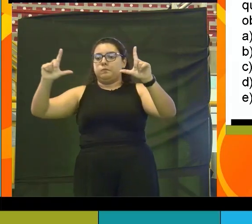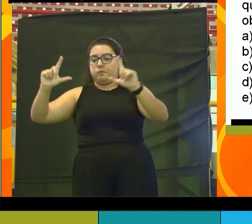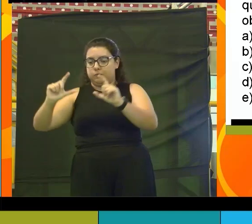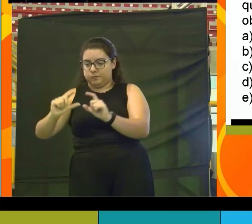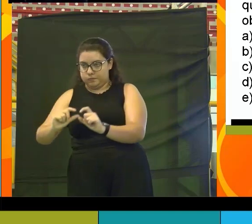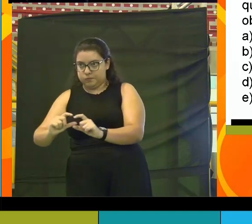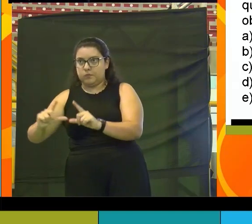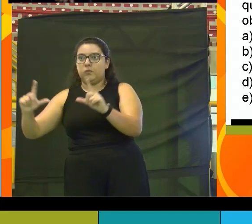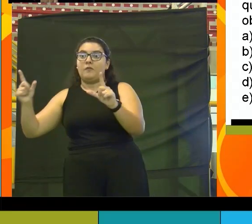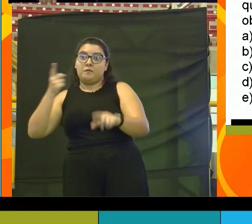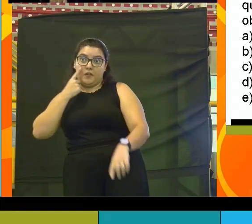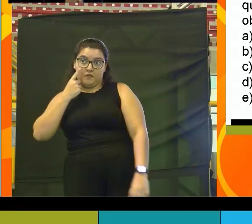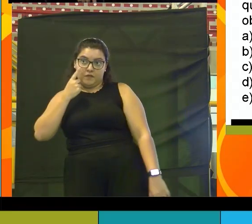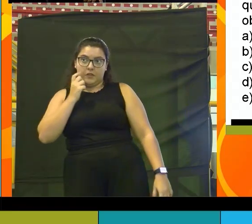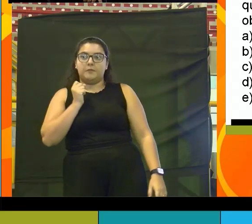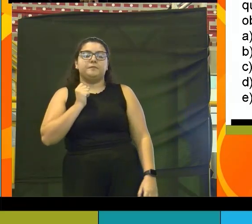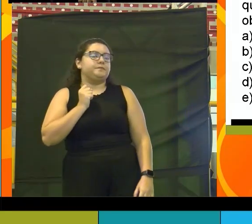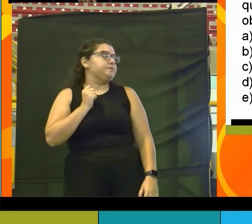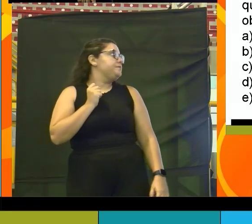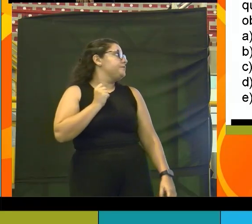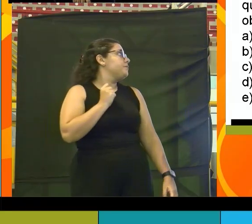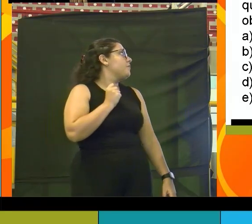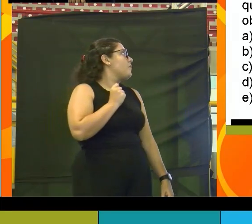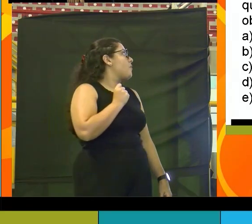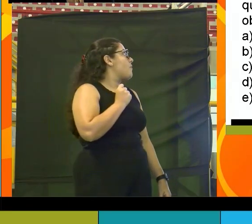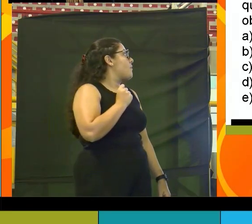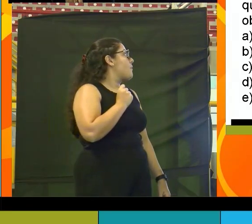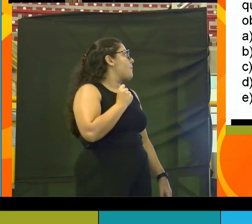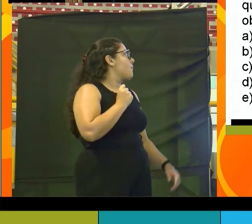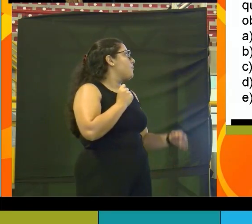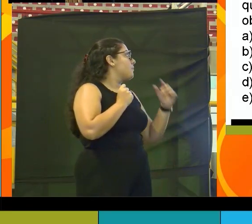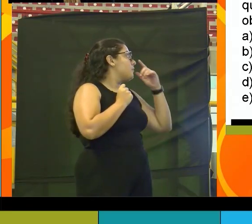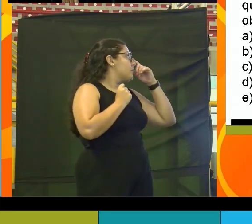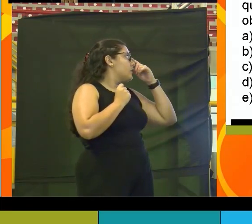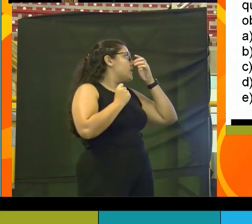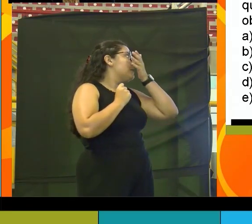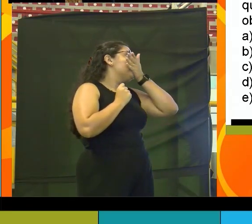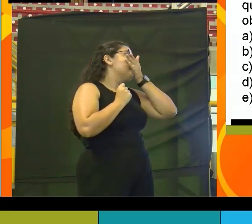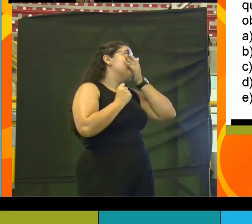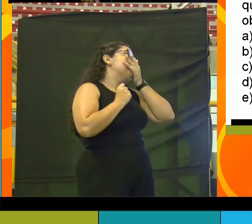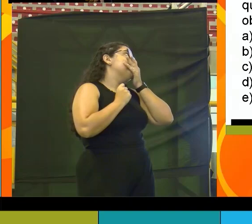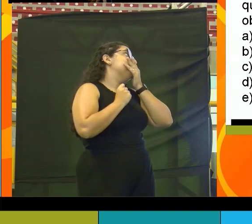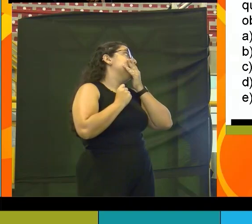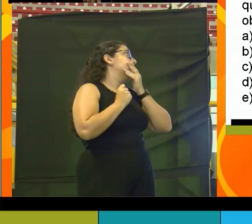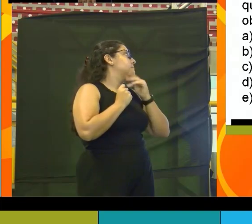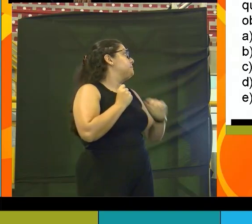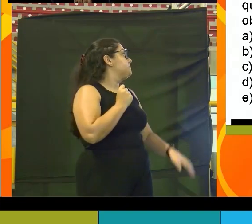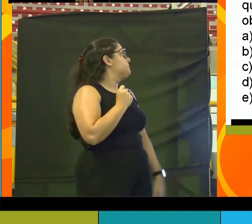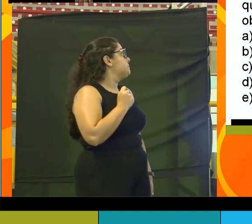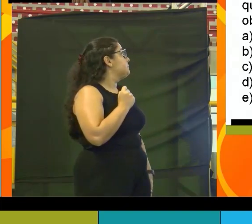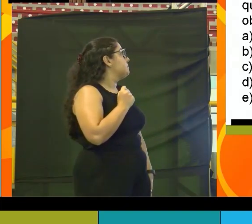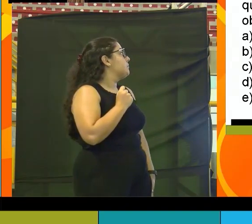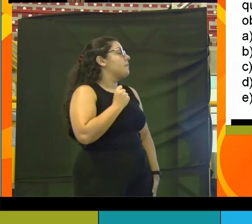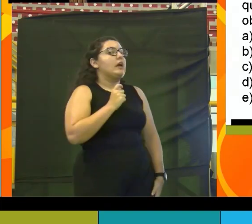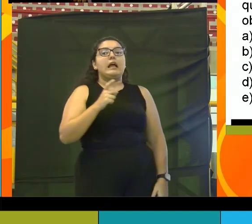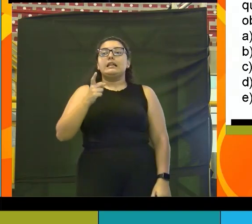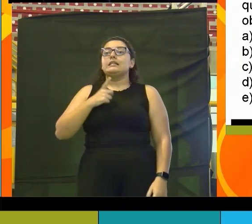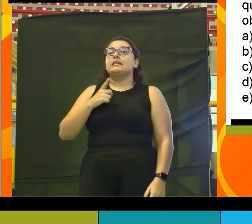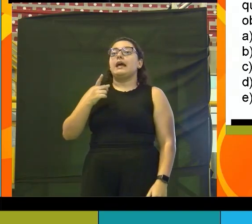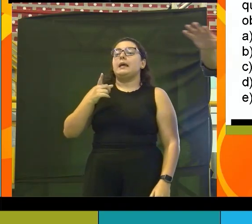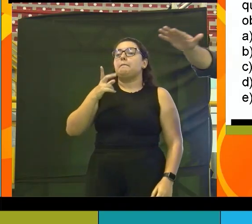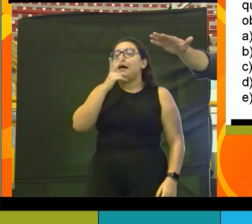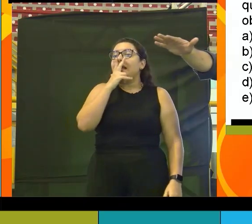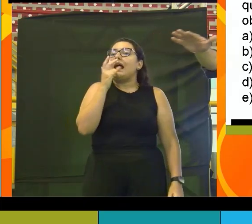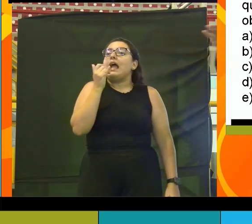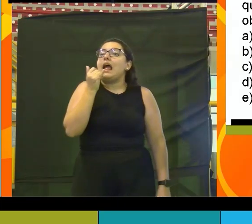o quê? Que olha só, que o espectro eletromagnético referente vai ser informado